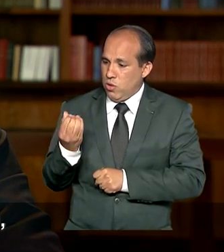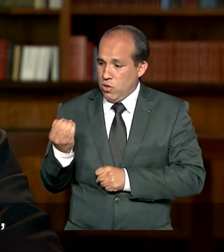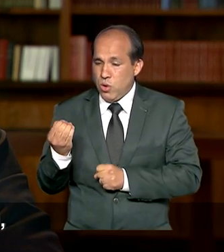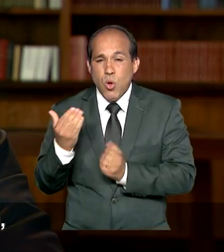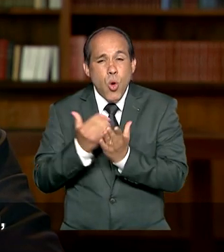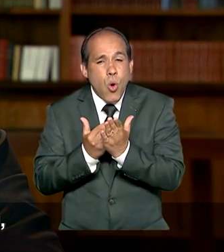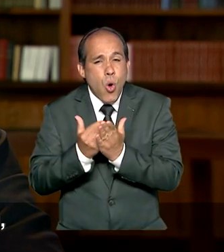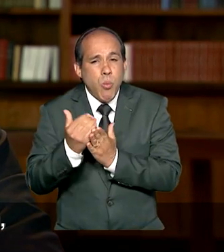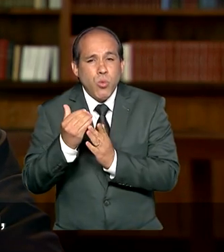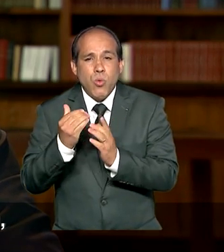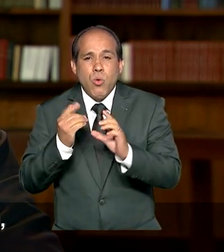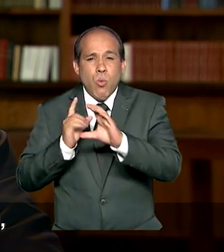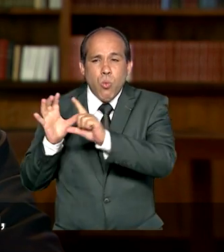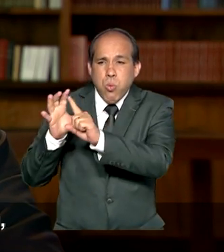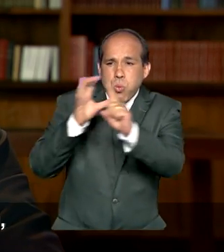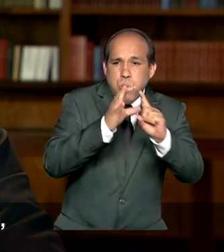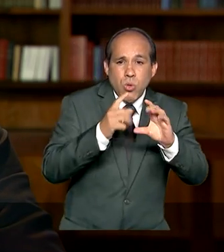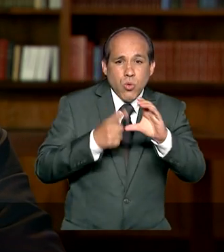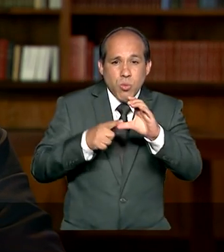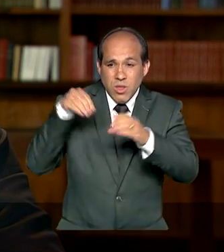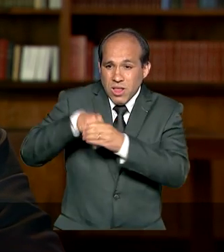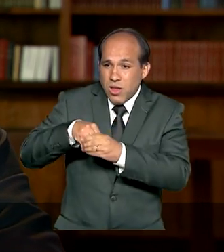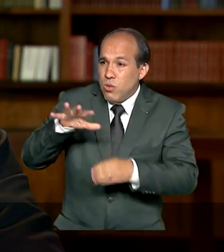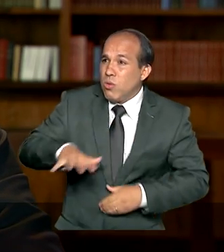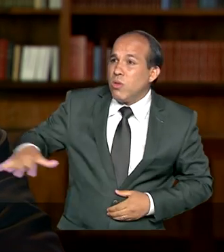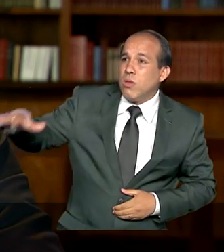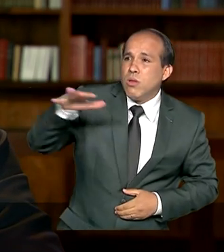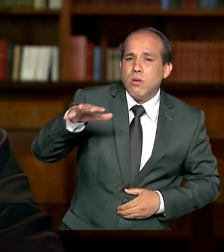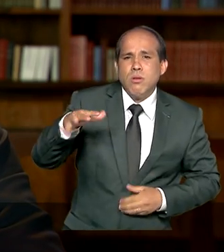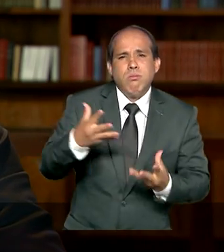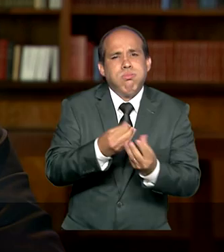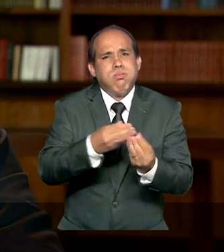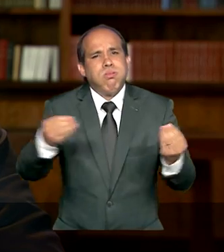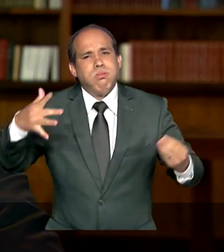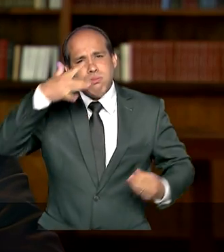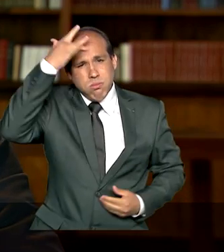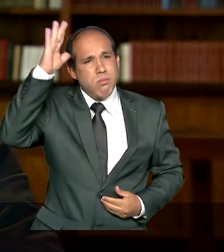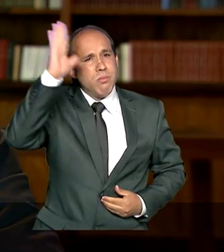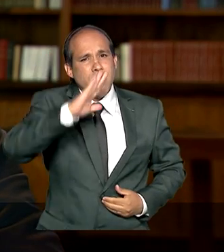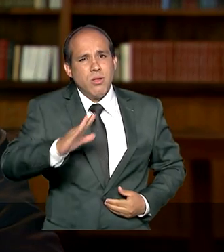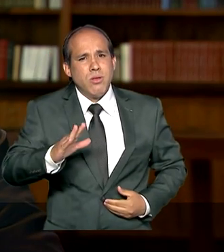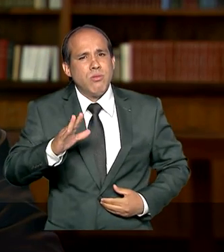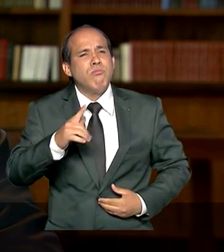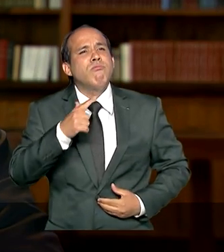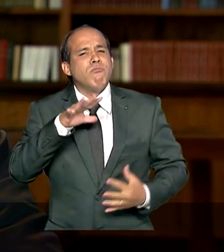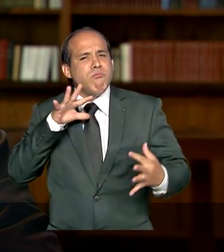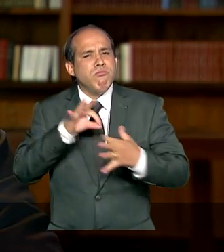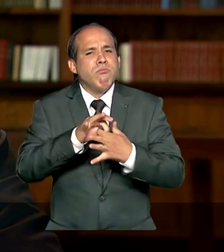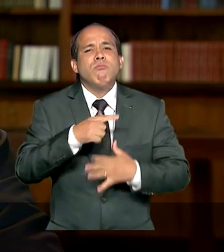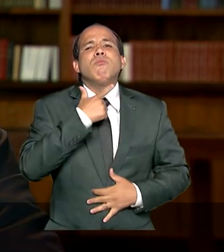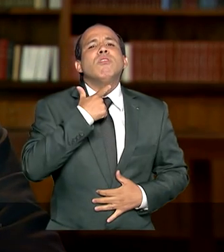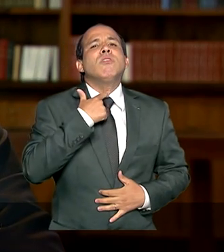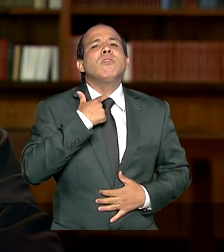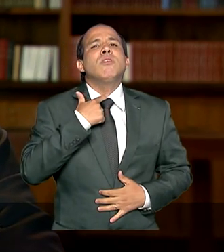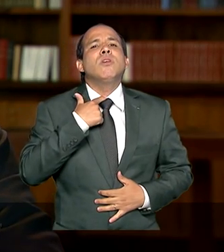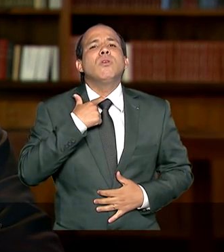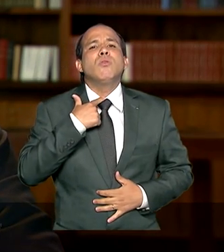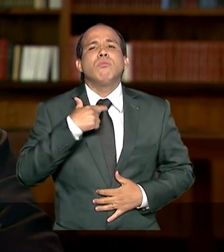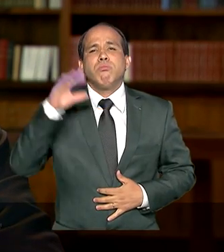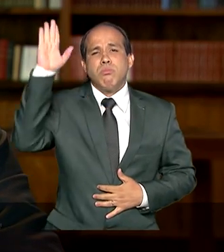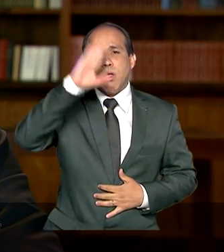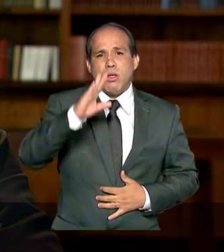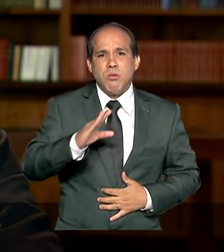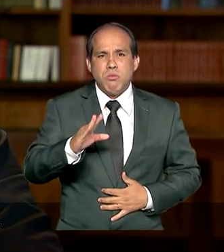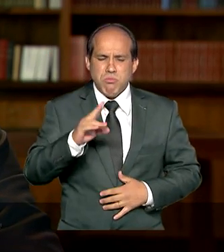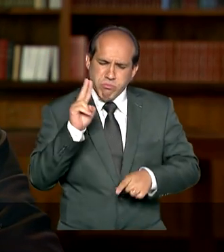quando a sombra do comunismo nos ameaçou milhões de brasileiros identificados com os anseios nacionais de